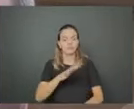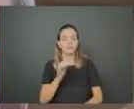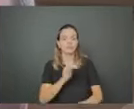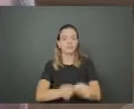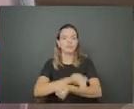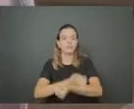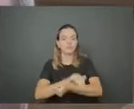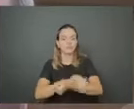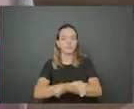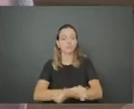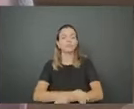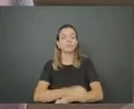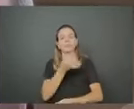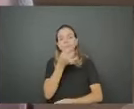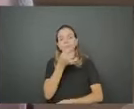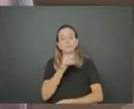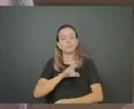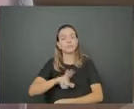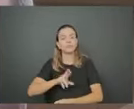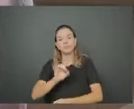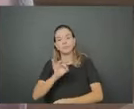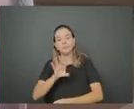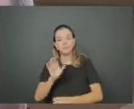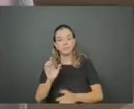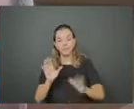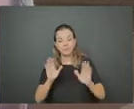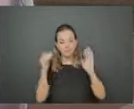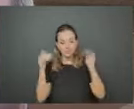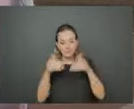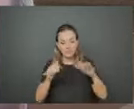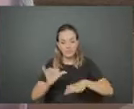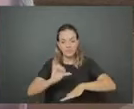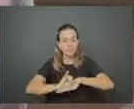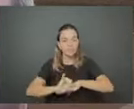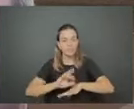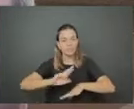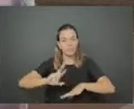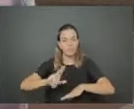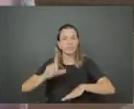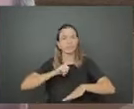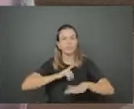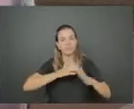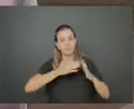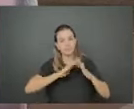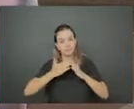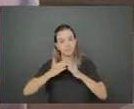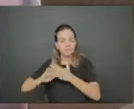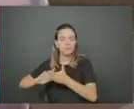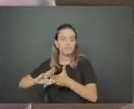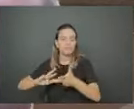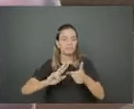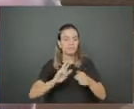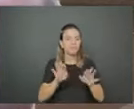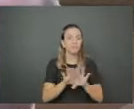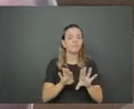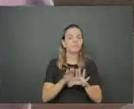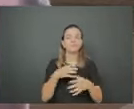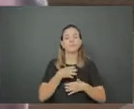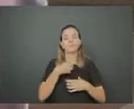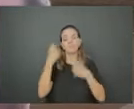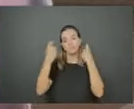só central, o senhor sabe disso, periferia em todos os âmbitos. Minha preocupação também é em relação à corporação. Eu sei